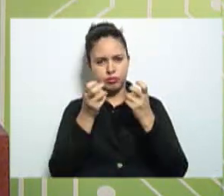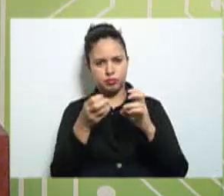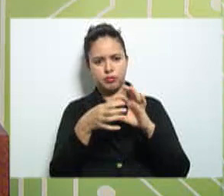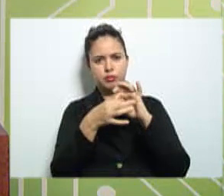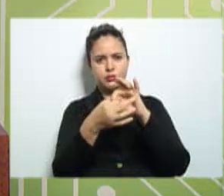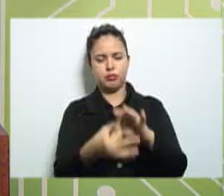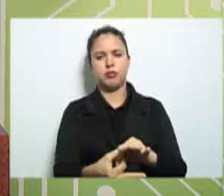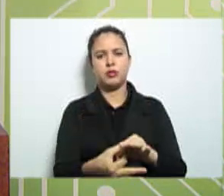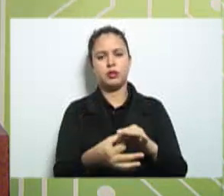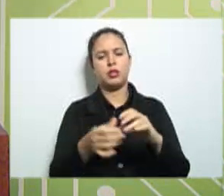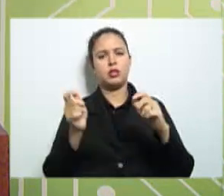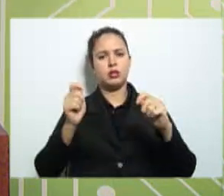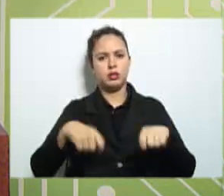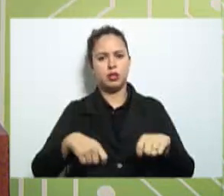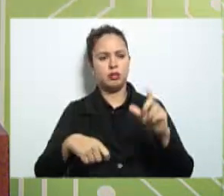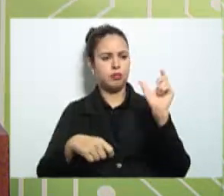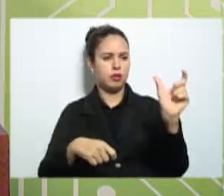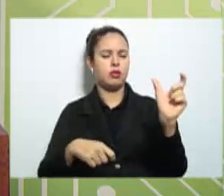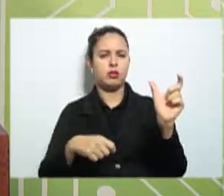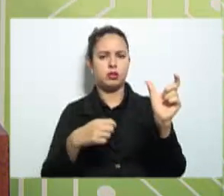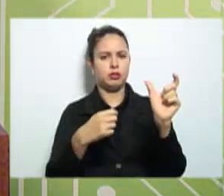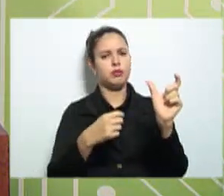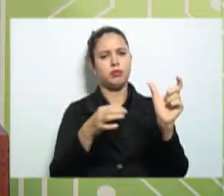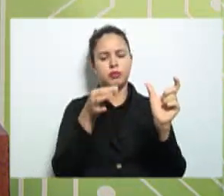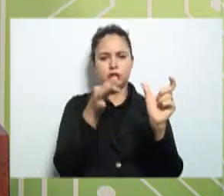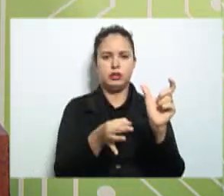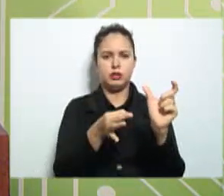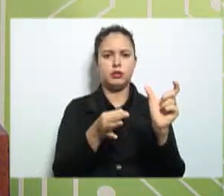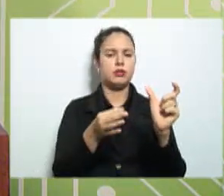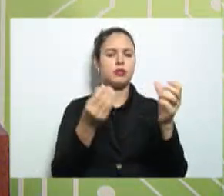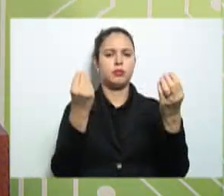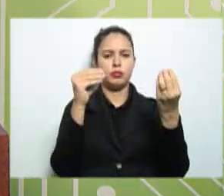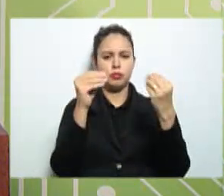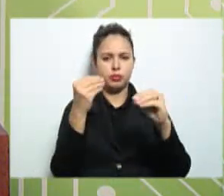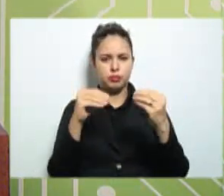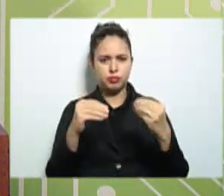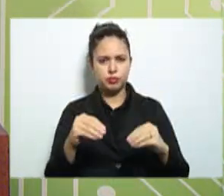relação, colocar a conjunção adequada no seu devido lugar.